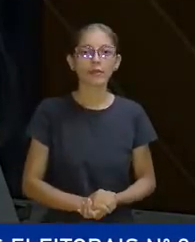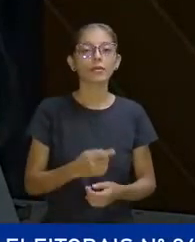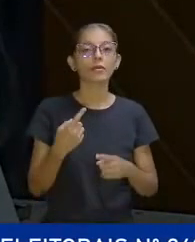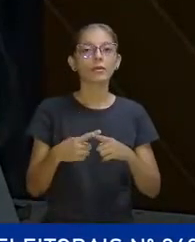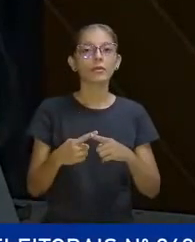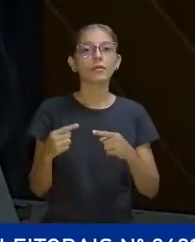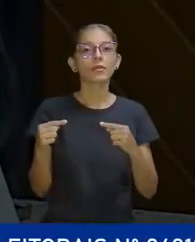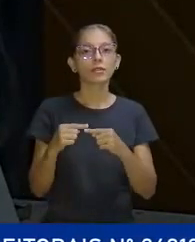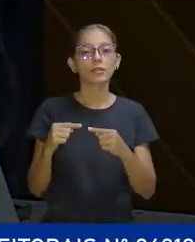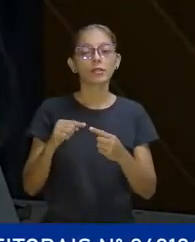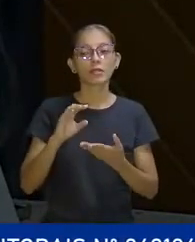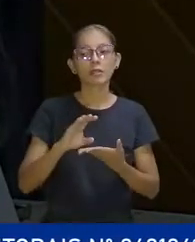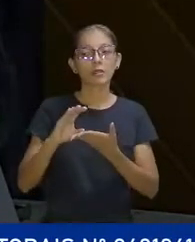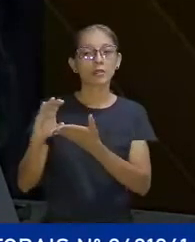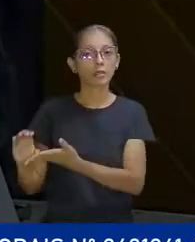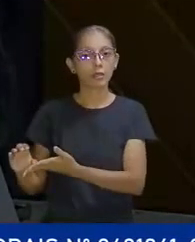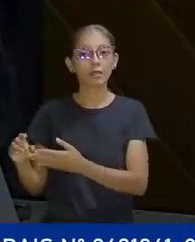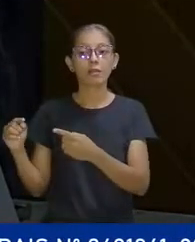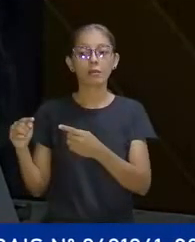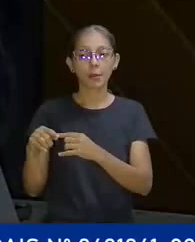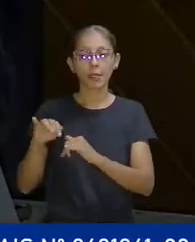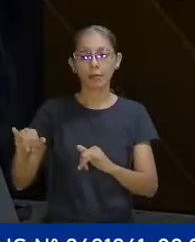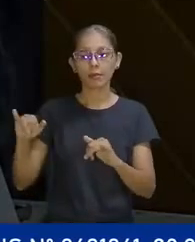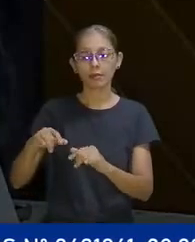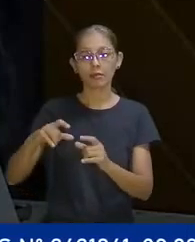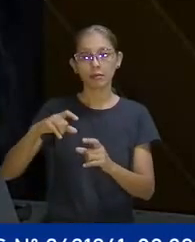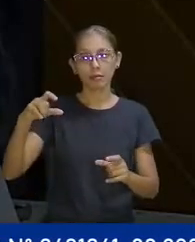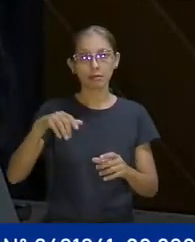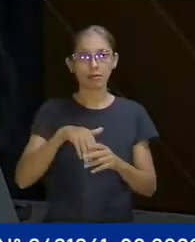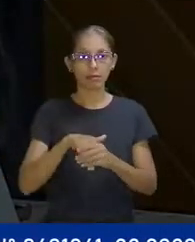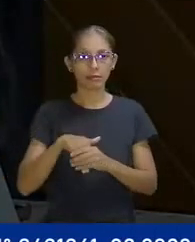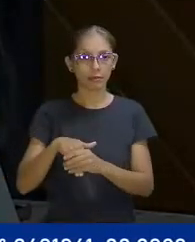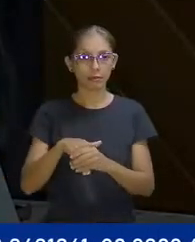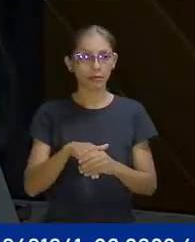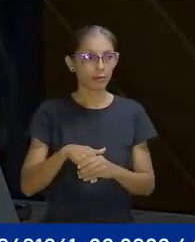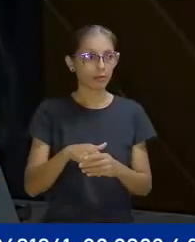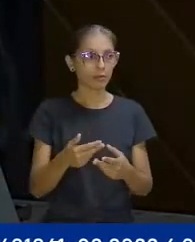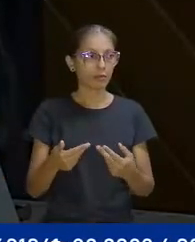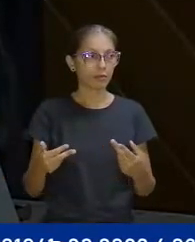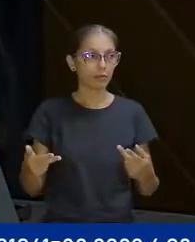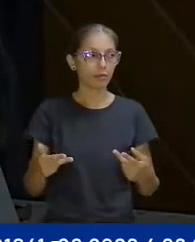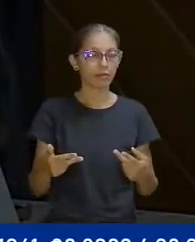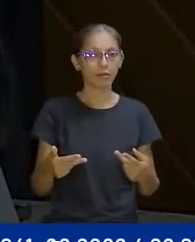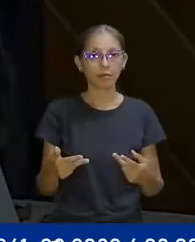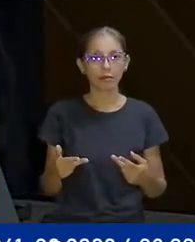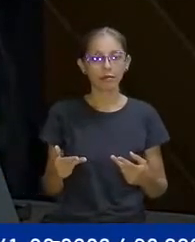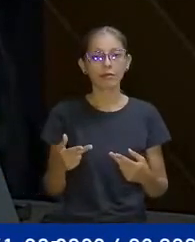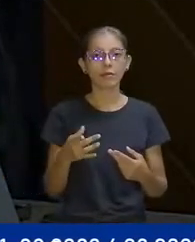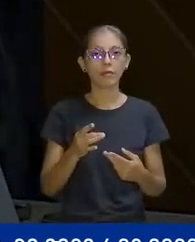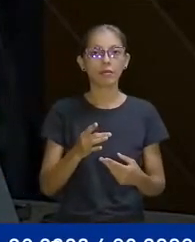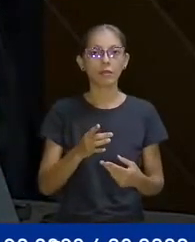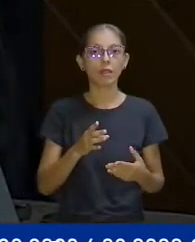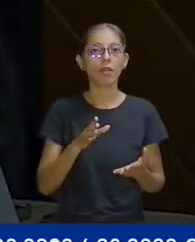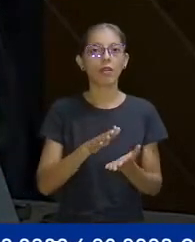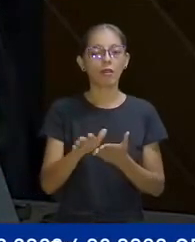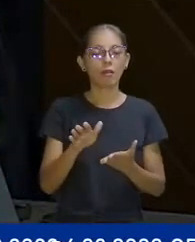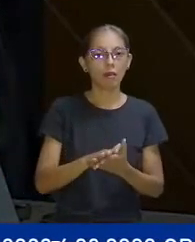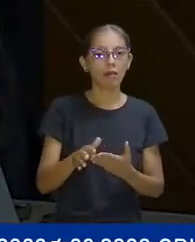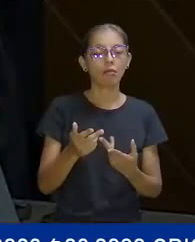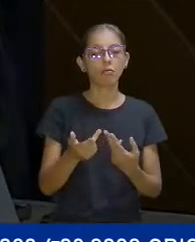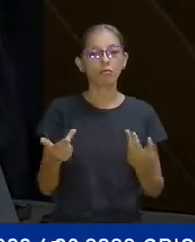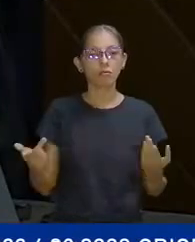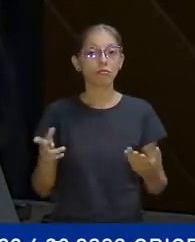objeto de reiterados pronunciamentos dessa Corte, restando pacífico o entendimento de que a comprovação de gastos